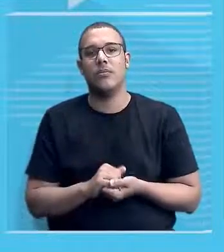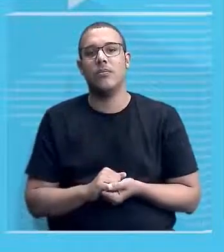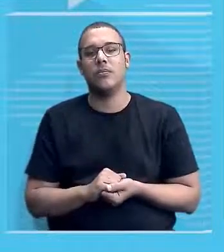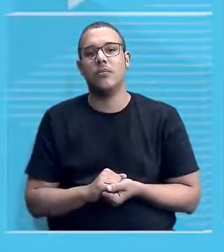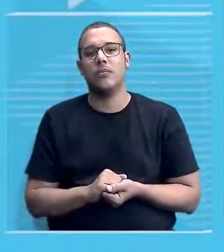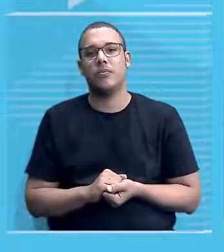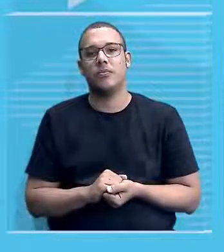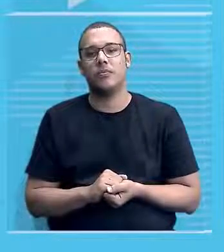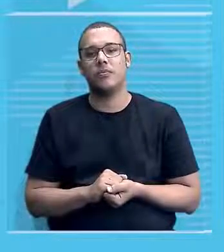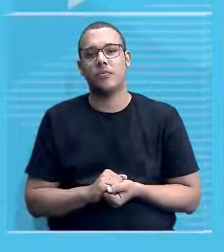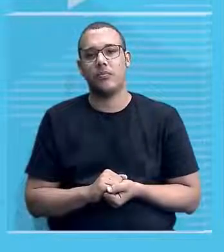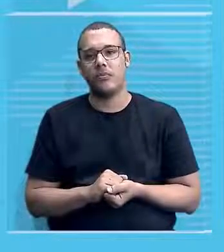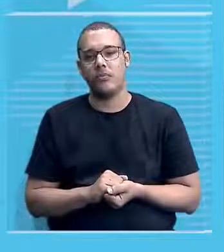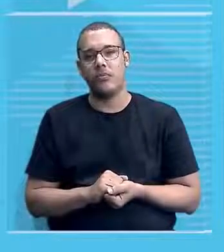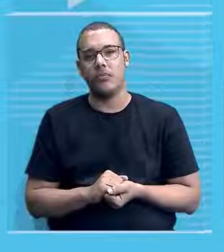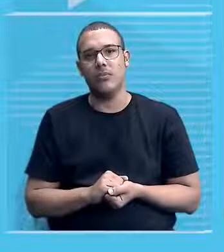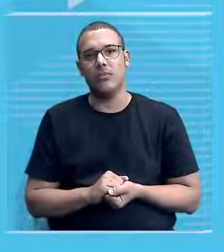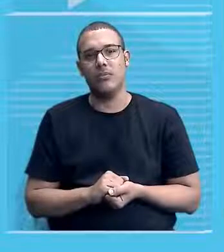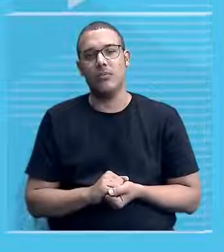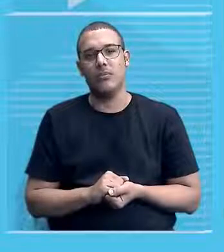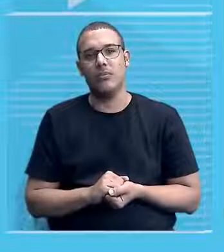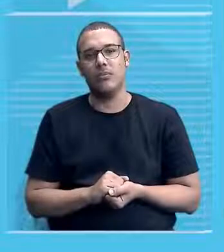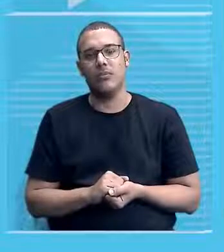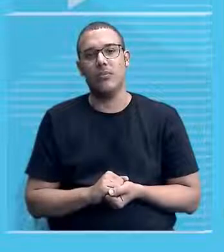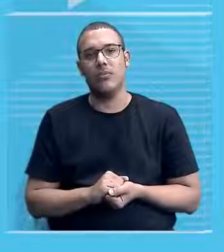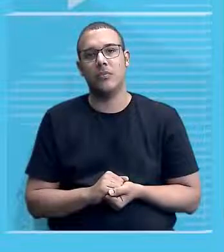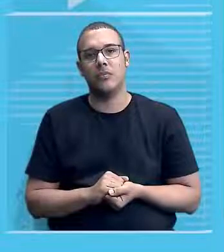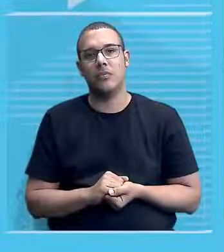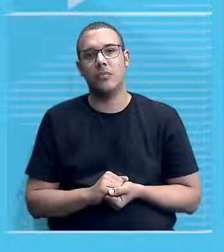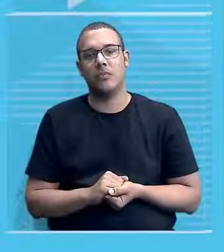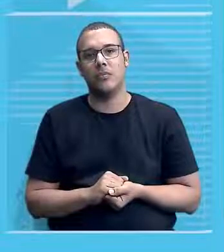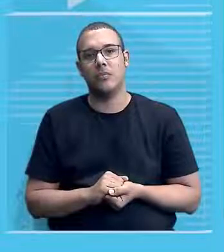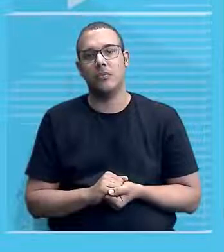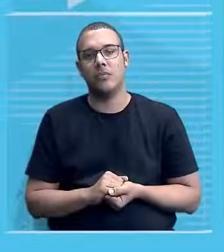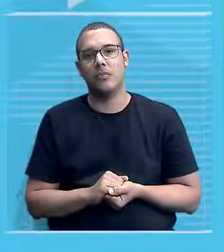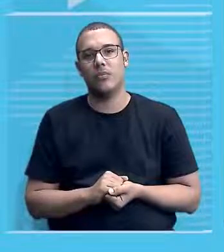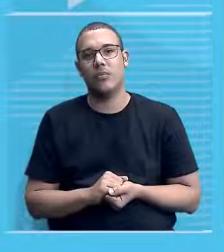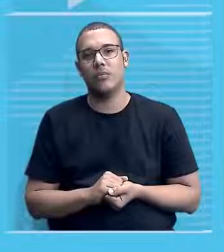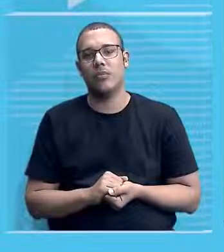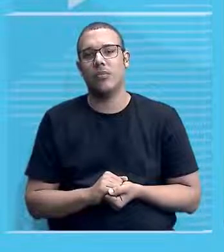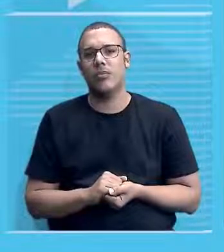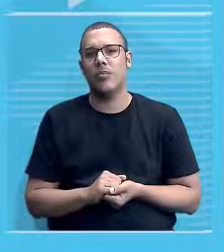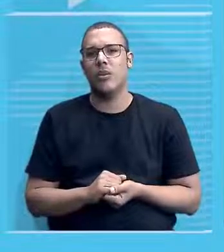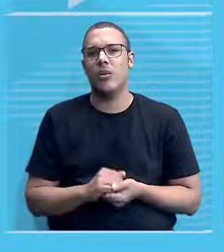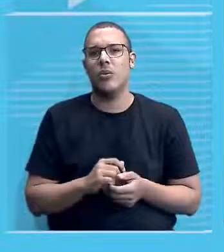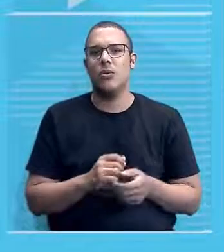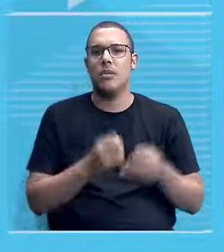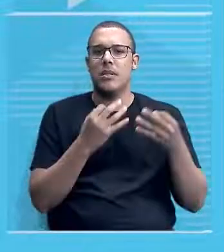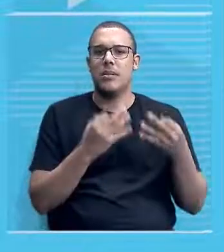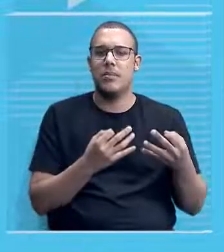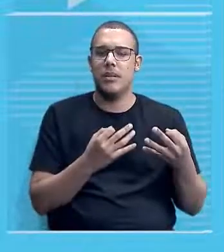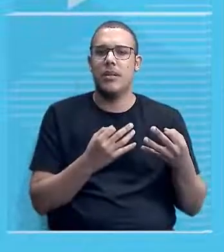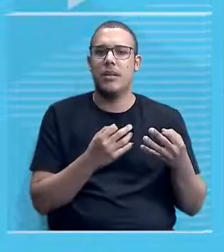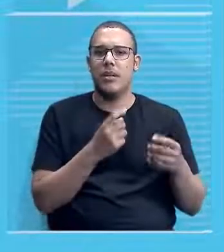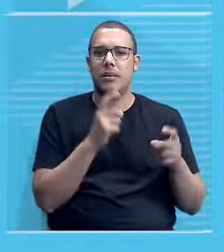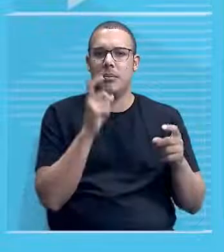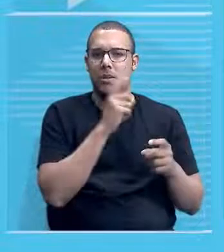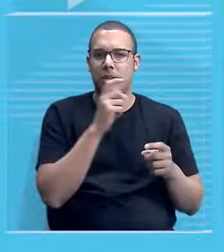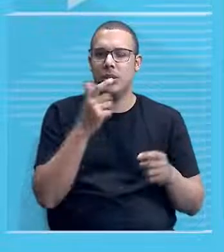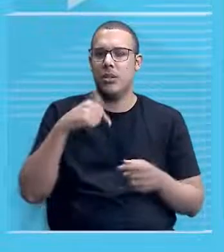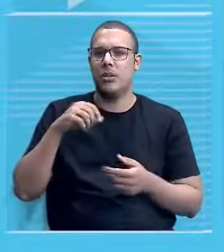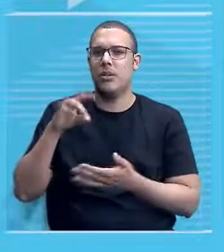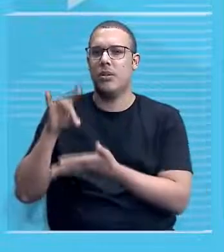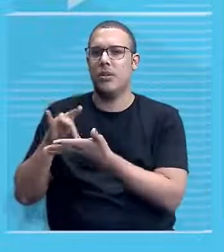sempre a traição seu rosto encobre um só trata mentira ou outra verdade ali